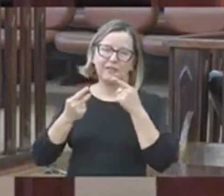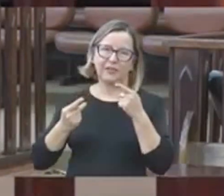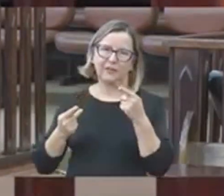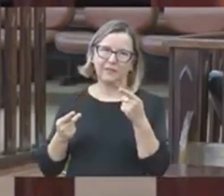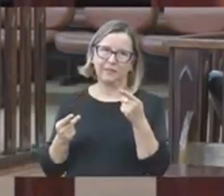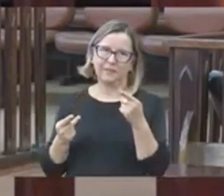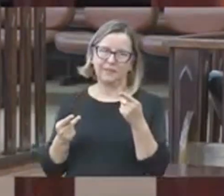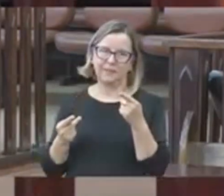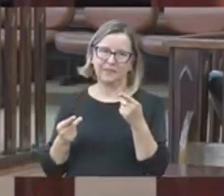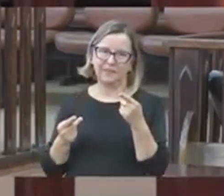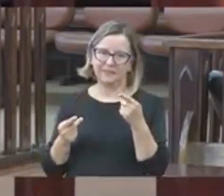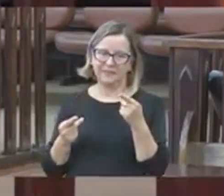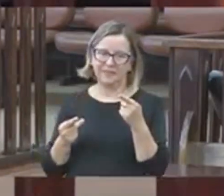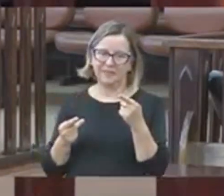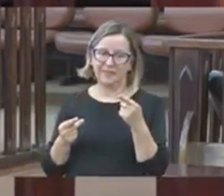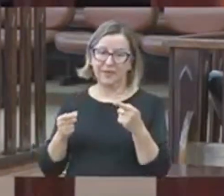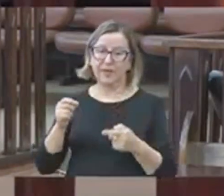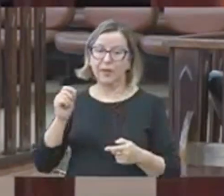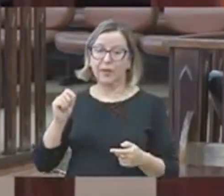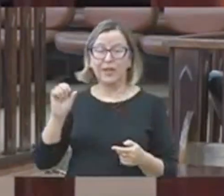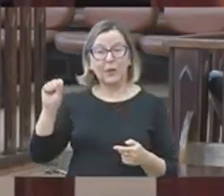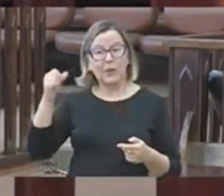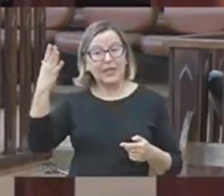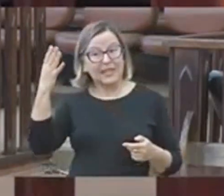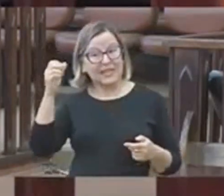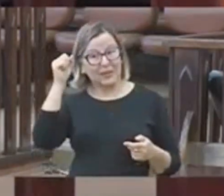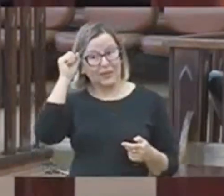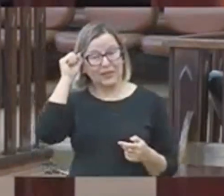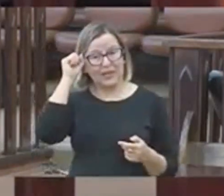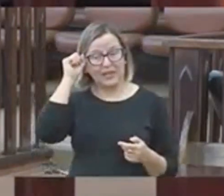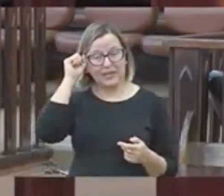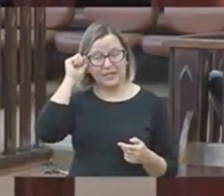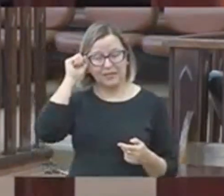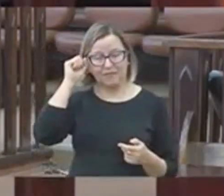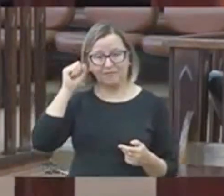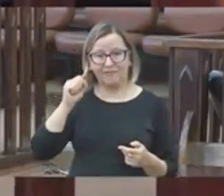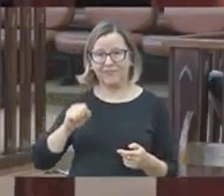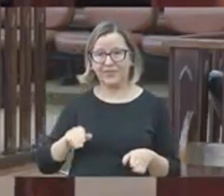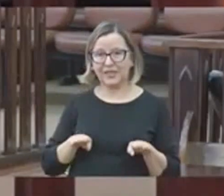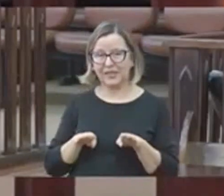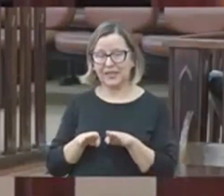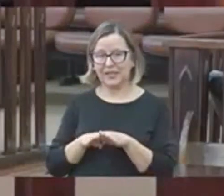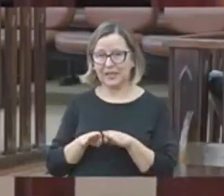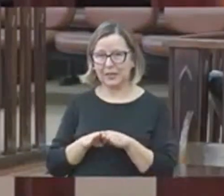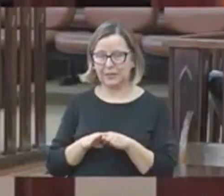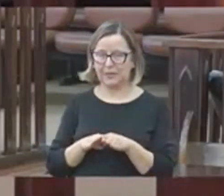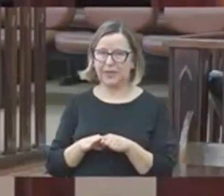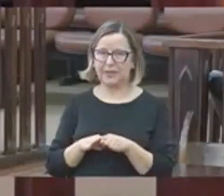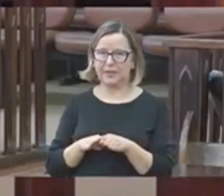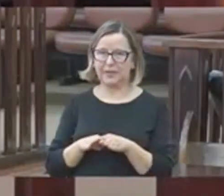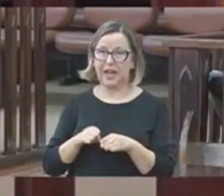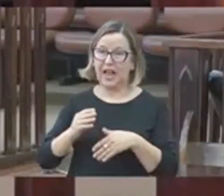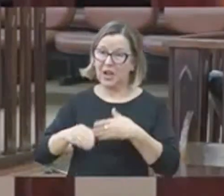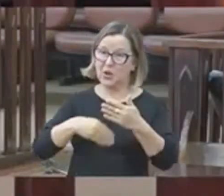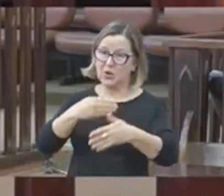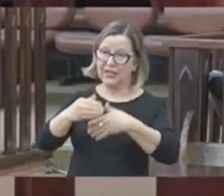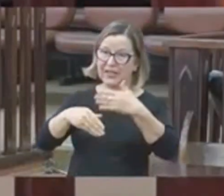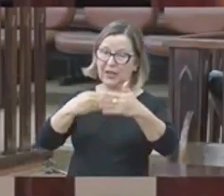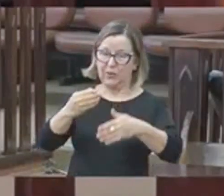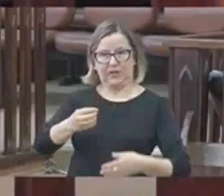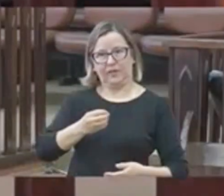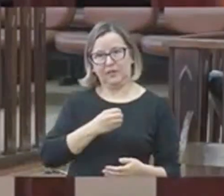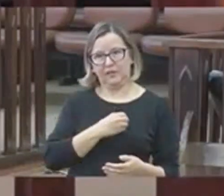como as marcas da degeneração do ser